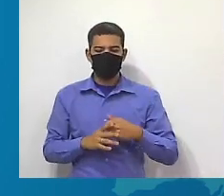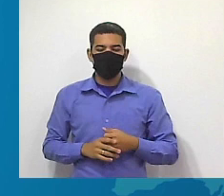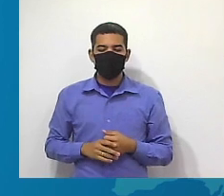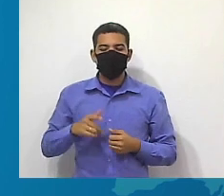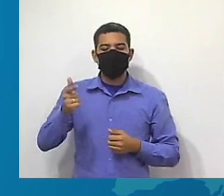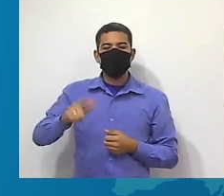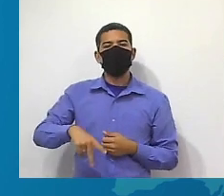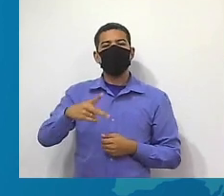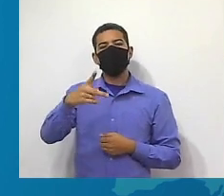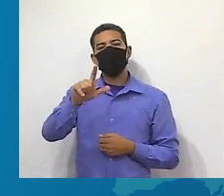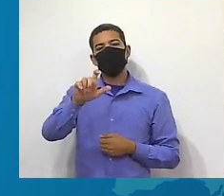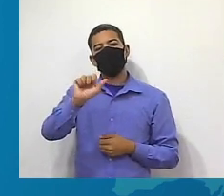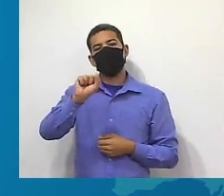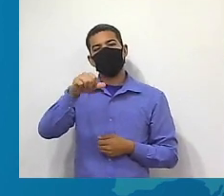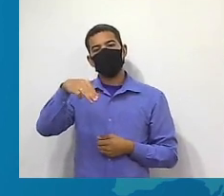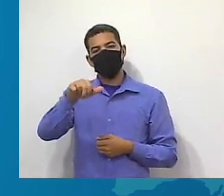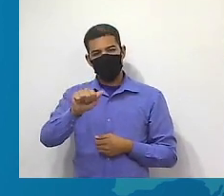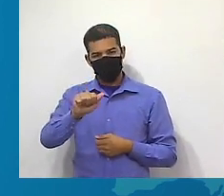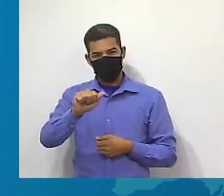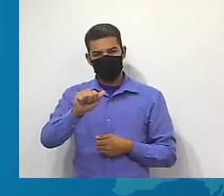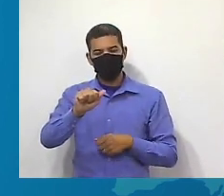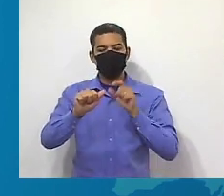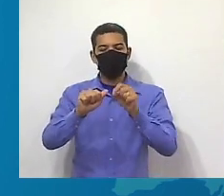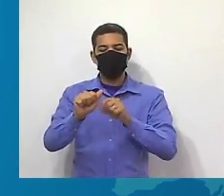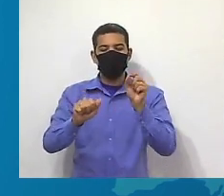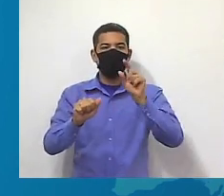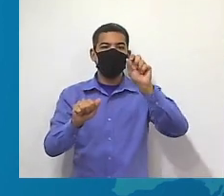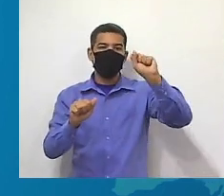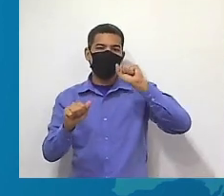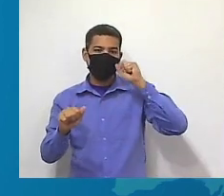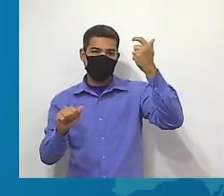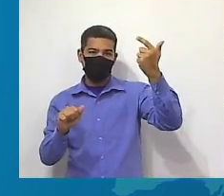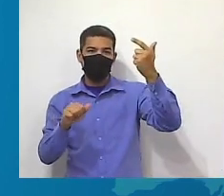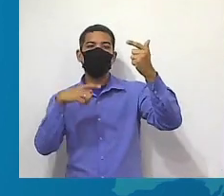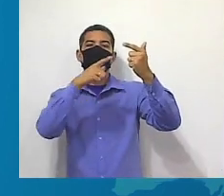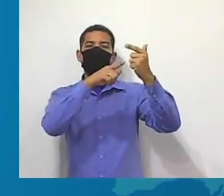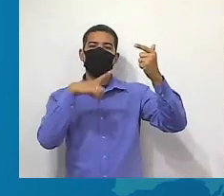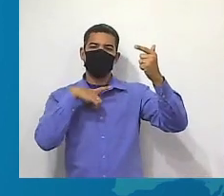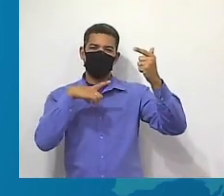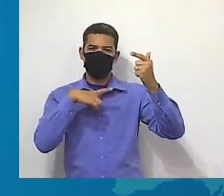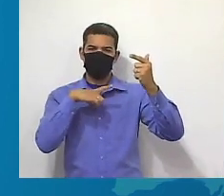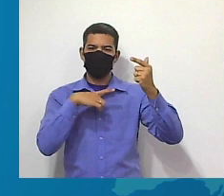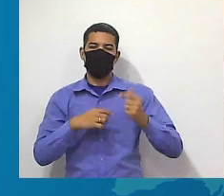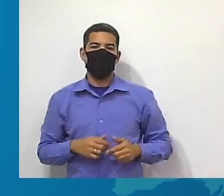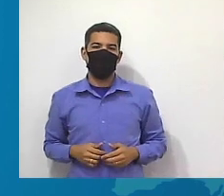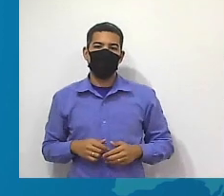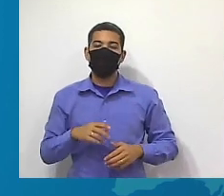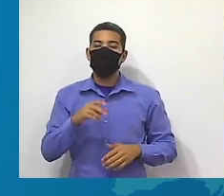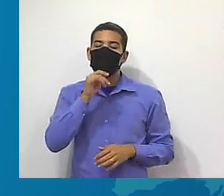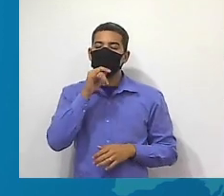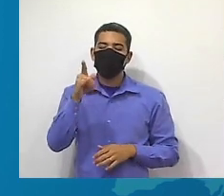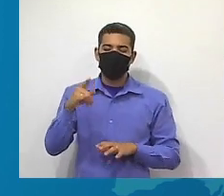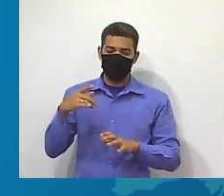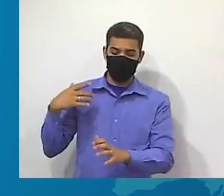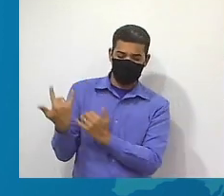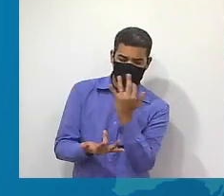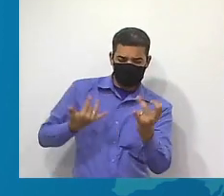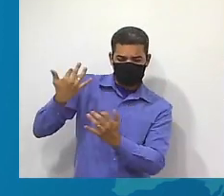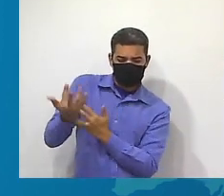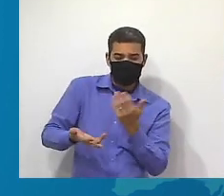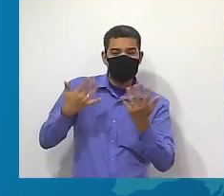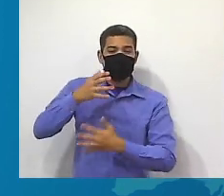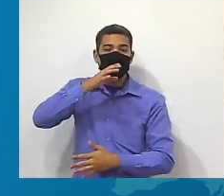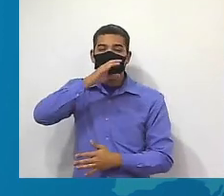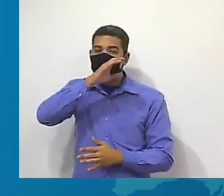plasma, que é o estado físico presente no Sol. Então, em locais de altíssima temperatura, as partículas,